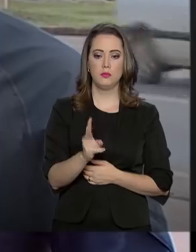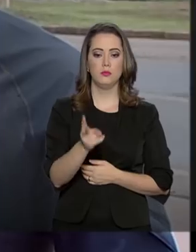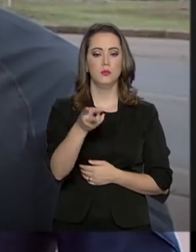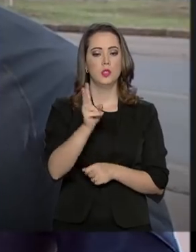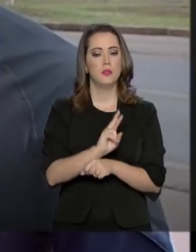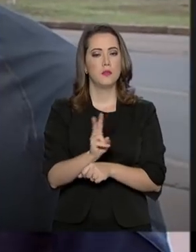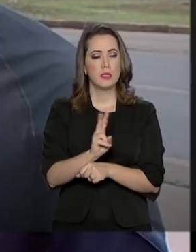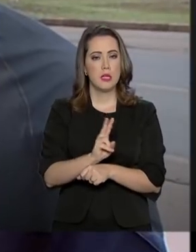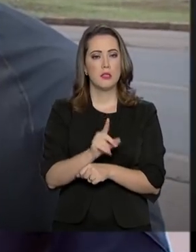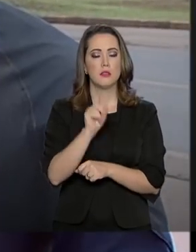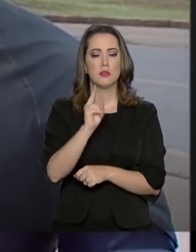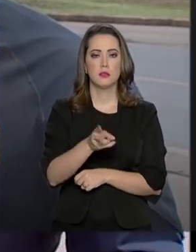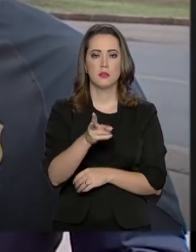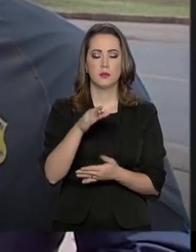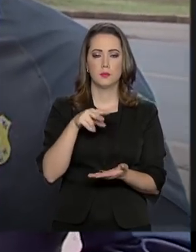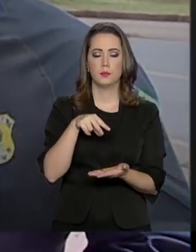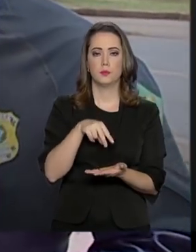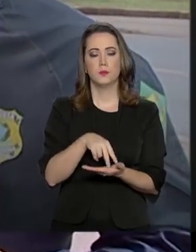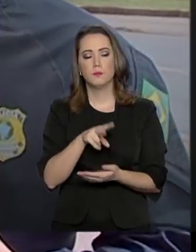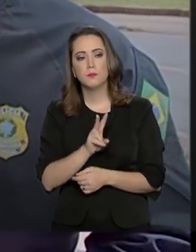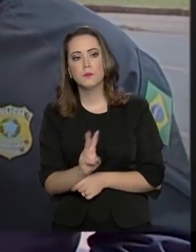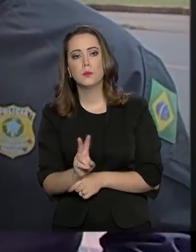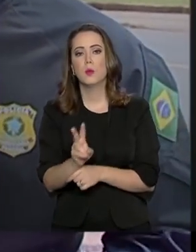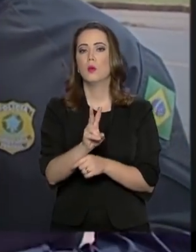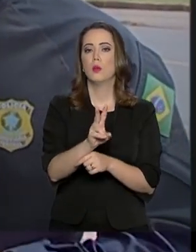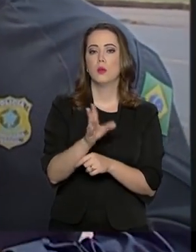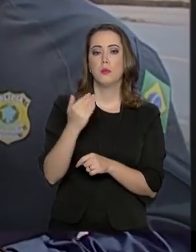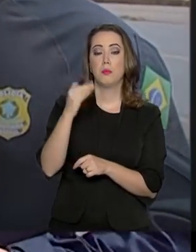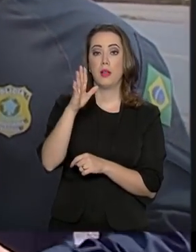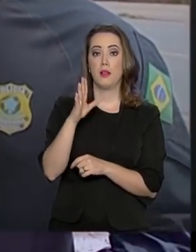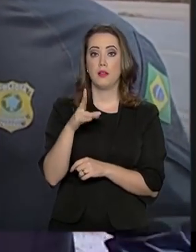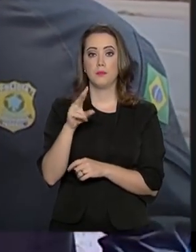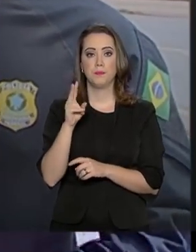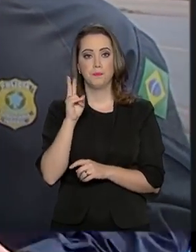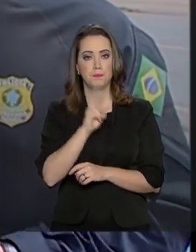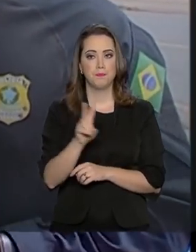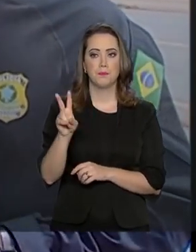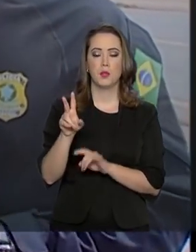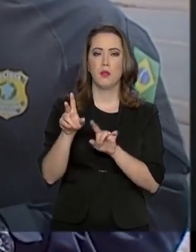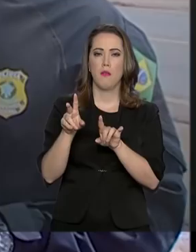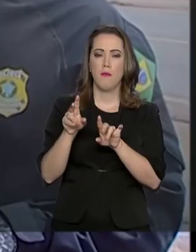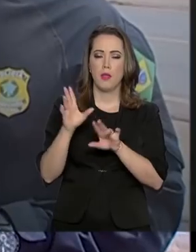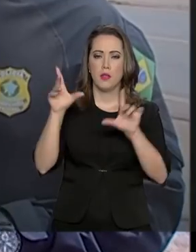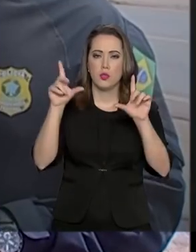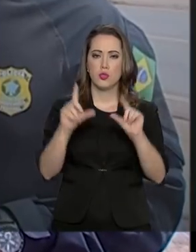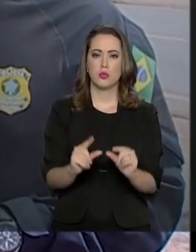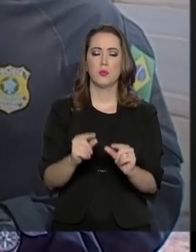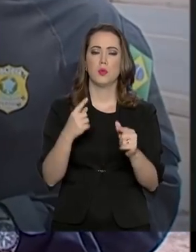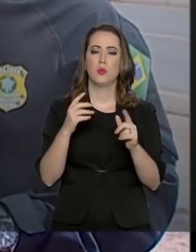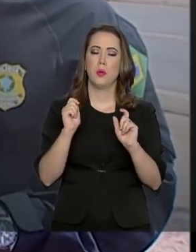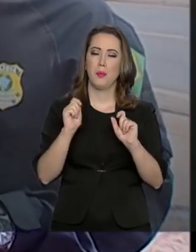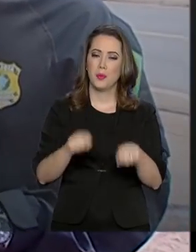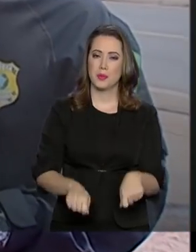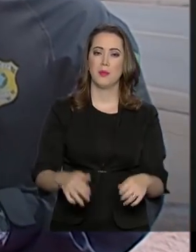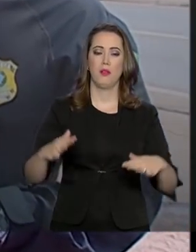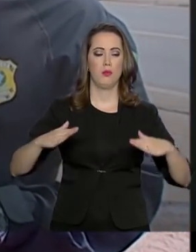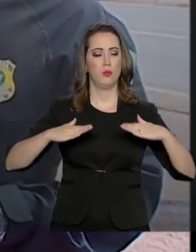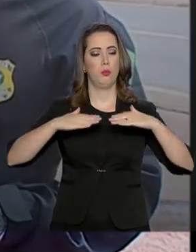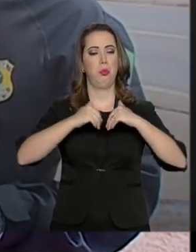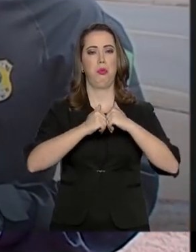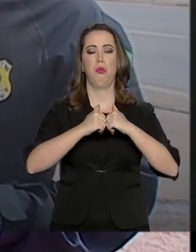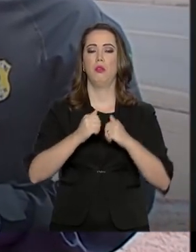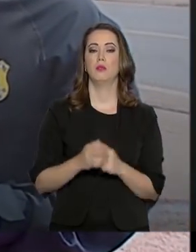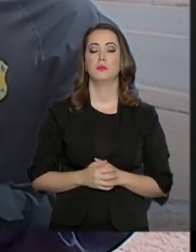uma fiscalização presencial, de forma que a gente esteja mais ostensivo e aí a gente consiga reduzir a probabilidade de acidentes. Agora,